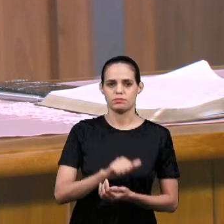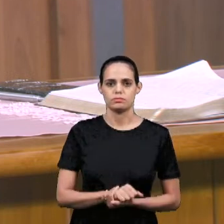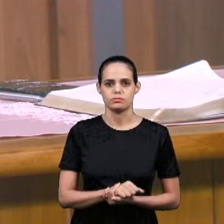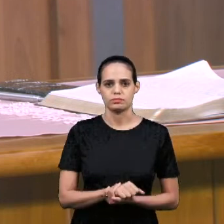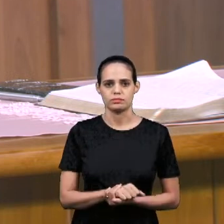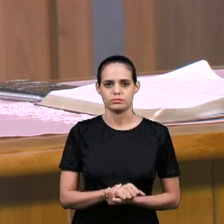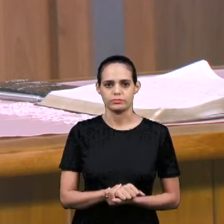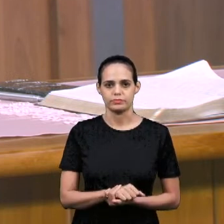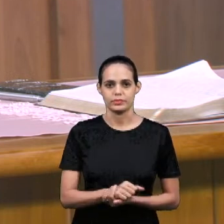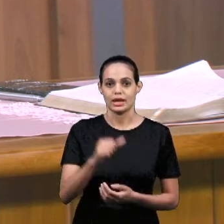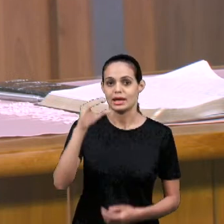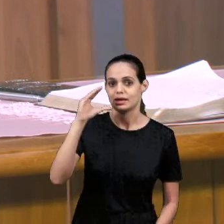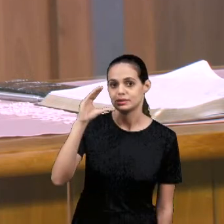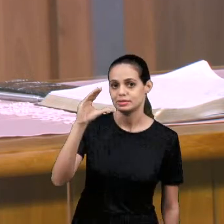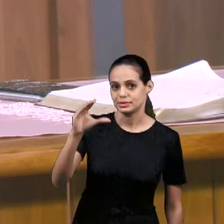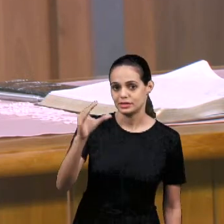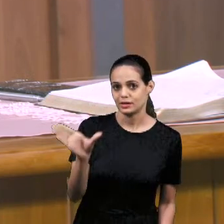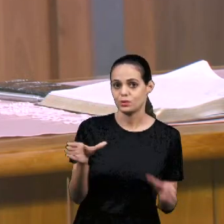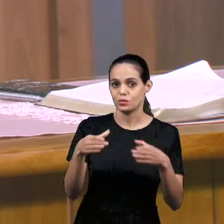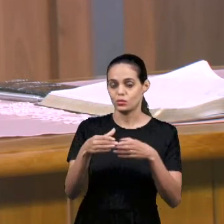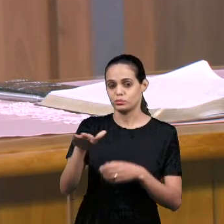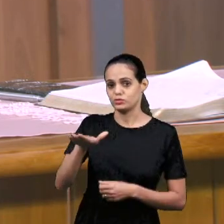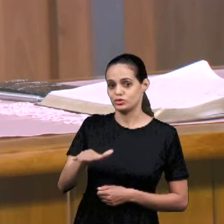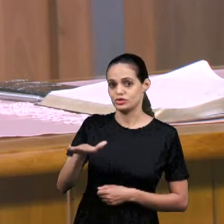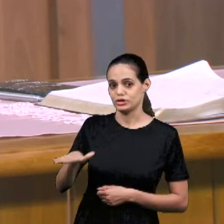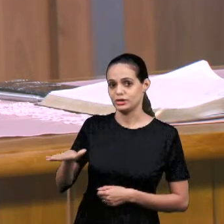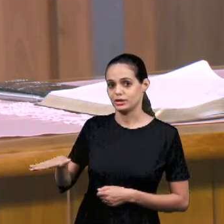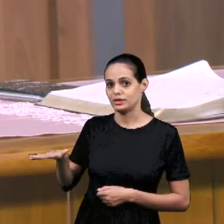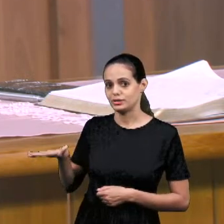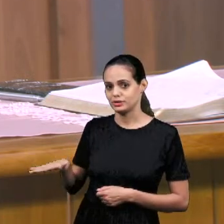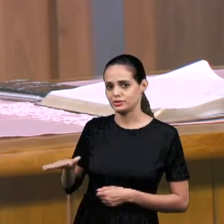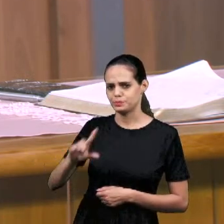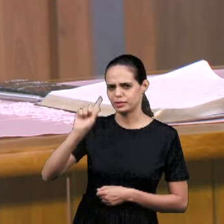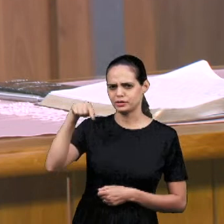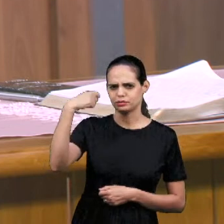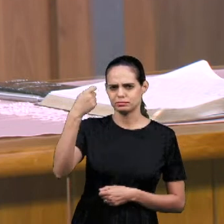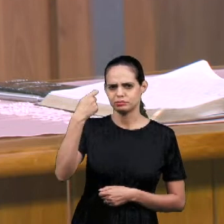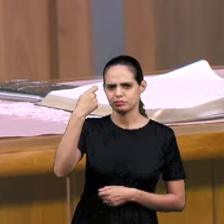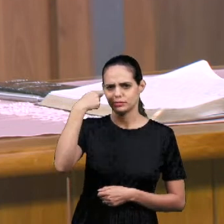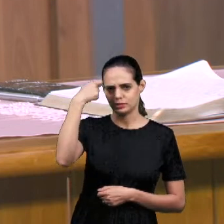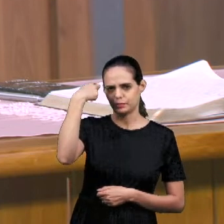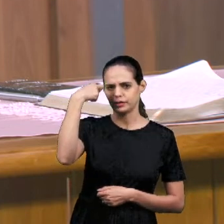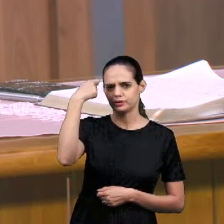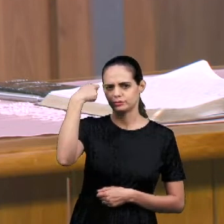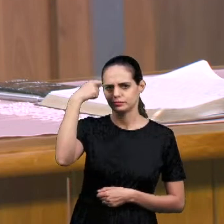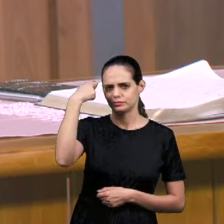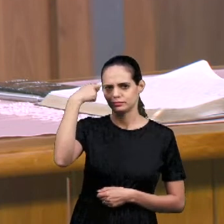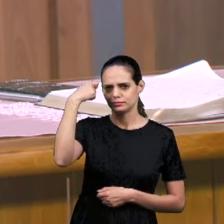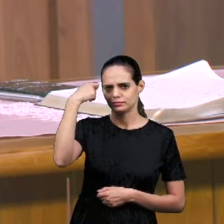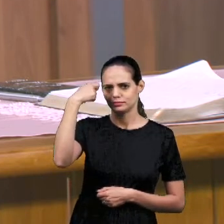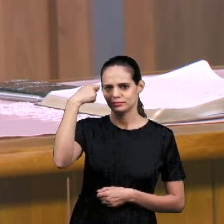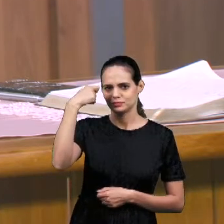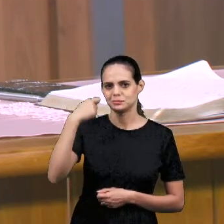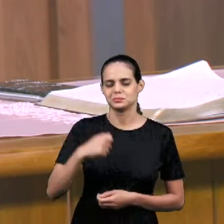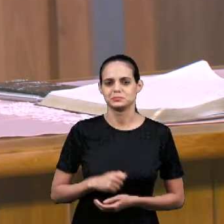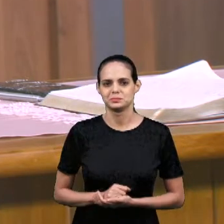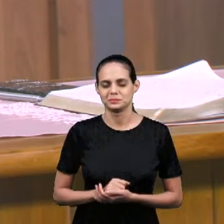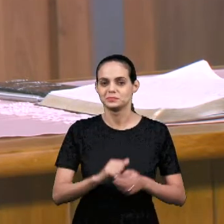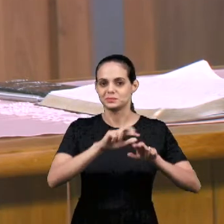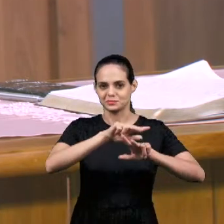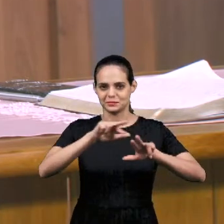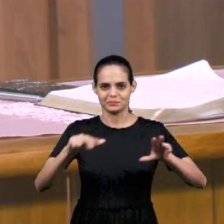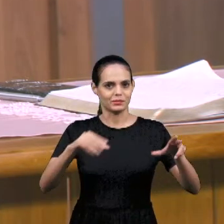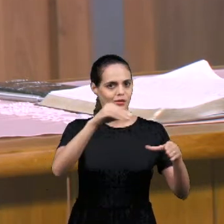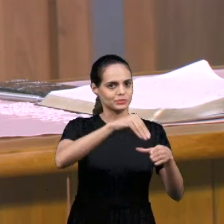será respondida por um grupo de crianças da nossa igreja na Espanha, os nossos irmãos de Pamplona, de Barcelona, de Granollers,